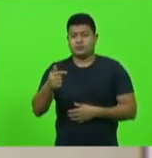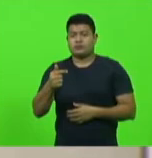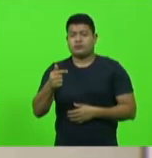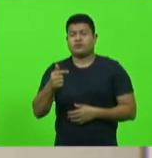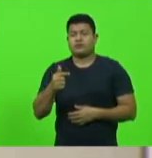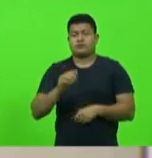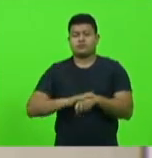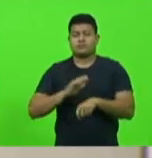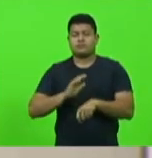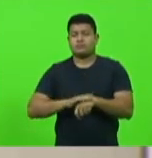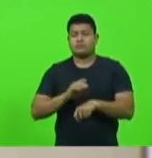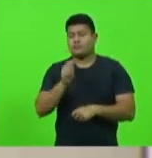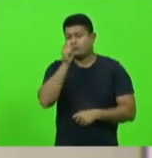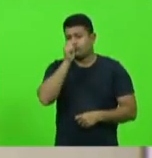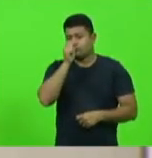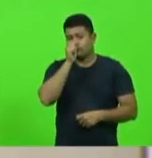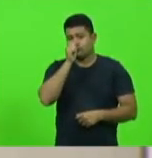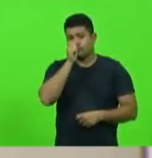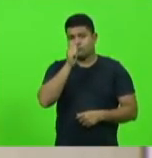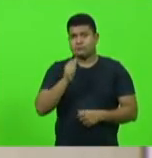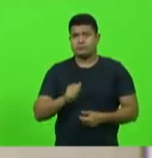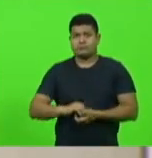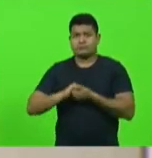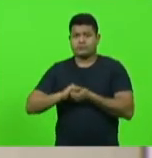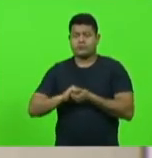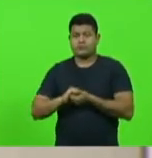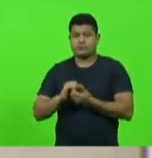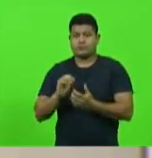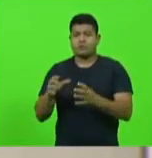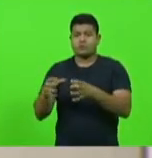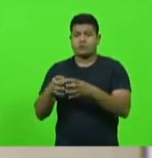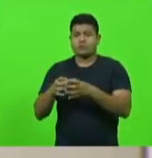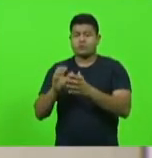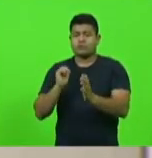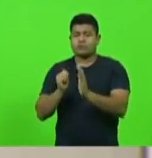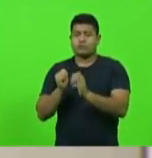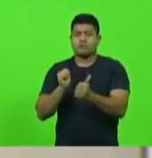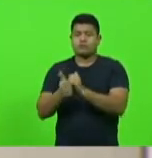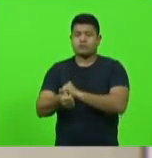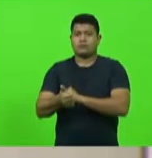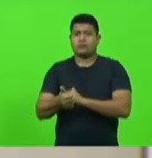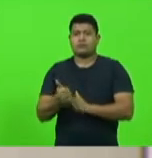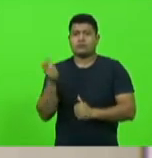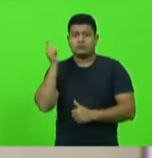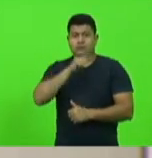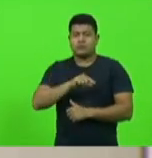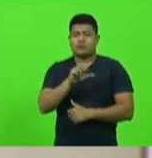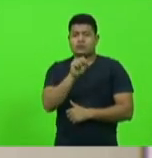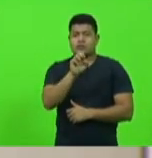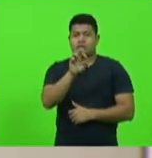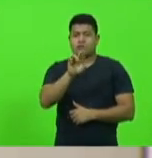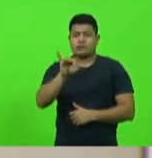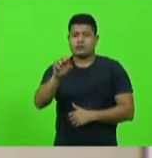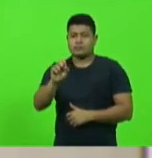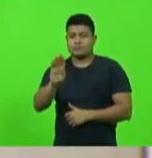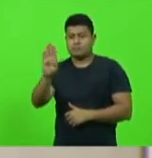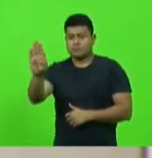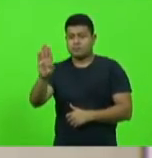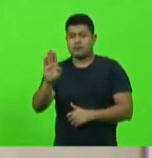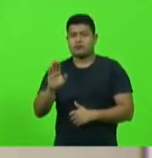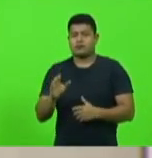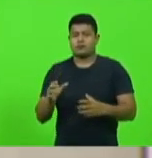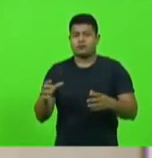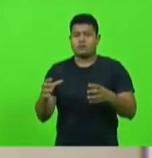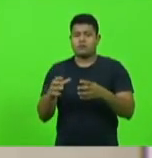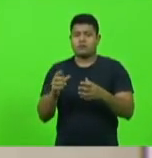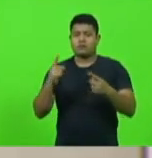Amin, cumprimentando o Caravaggio Futebol Clube pelo acesso à Série B do Campeonato Catarinense, em discussão. Não havendo quem queira